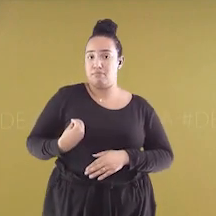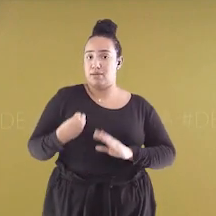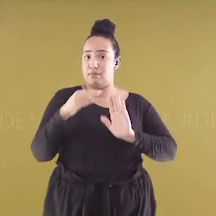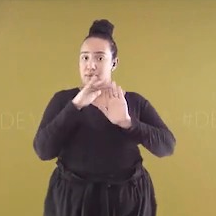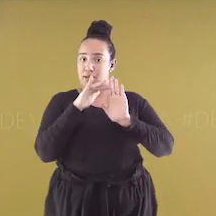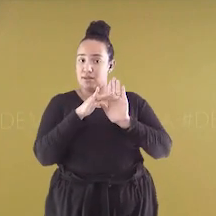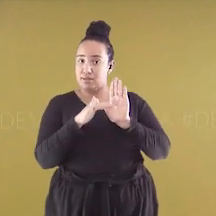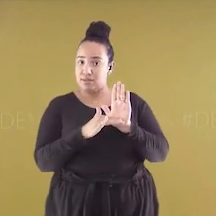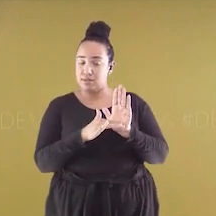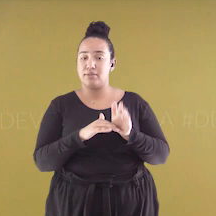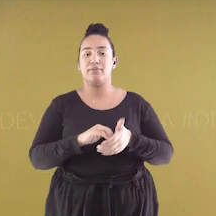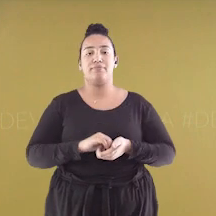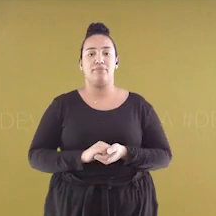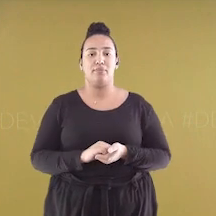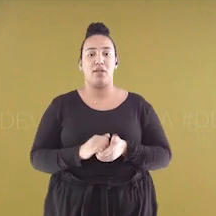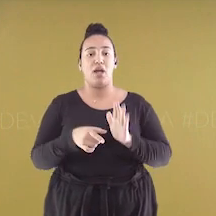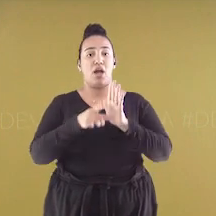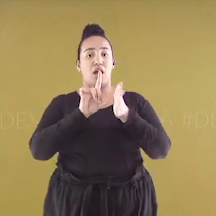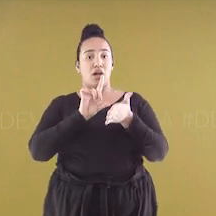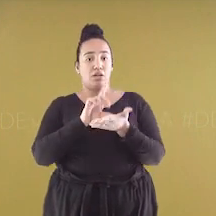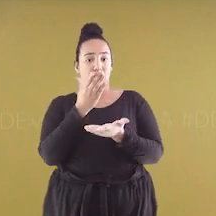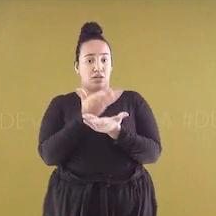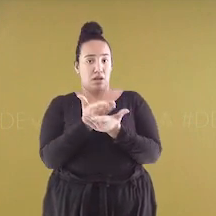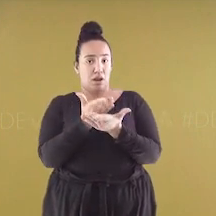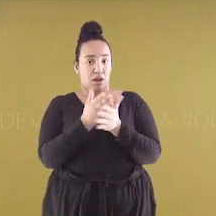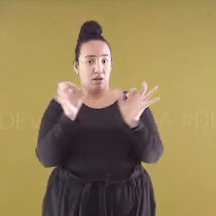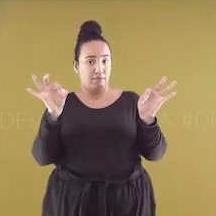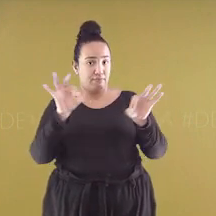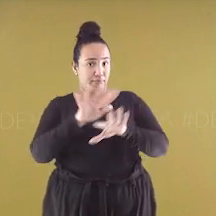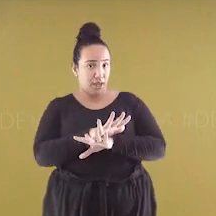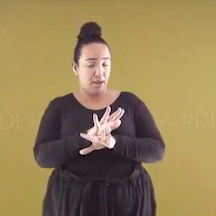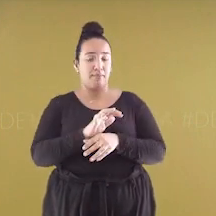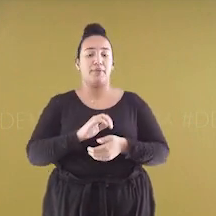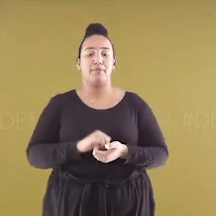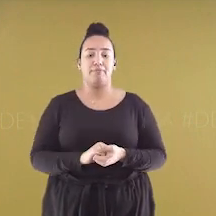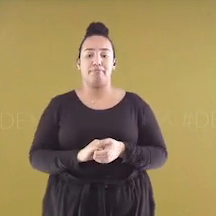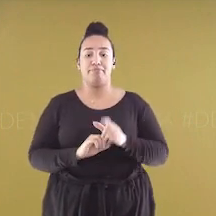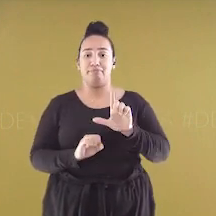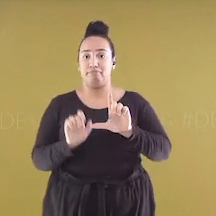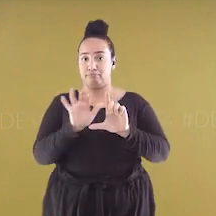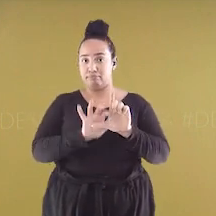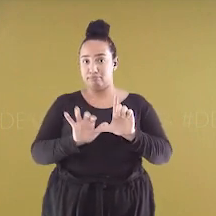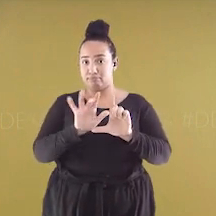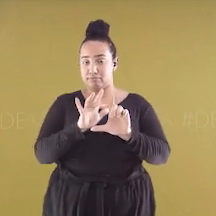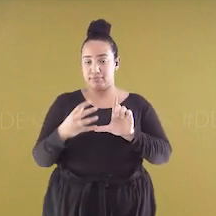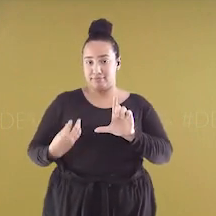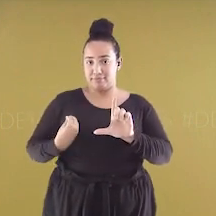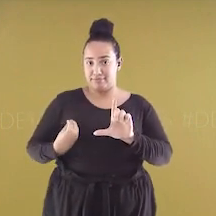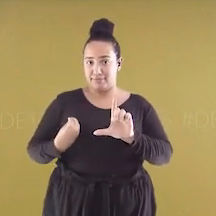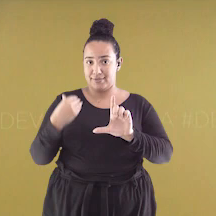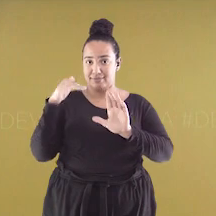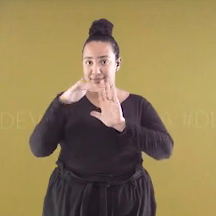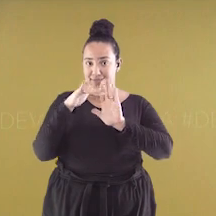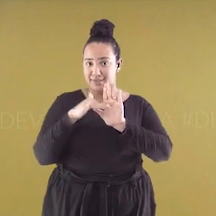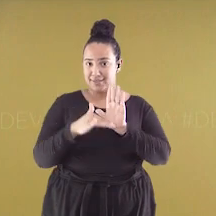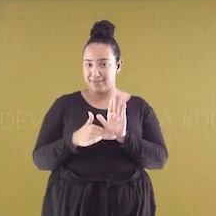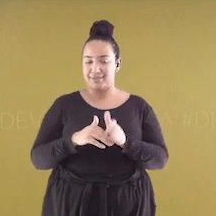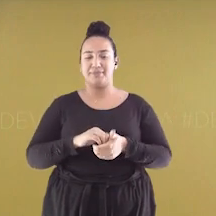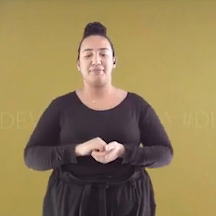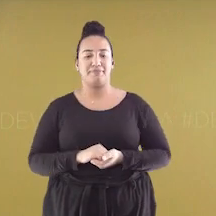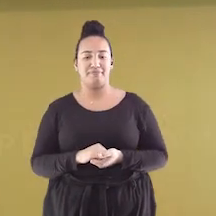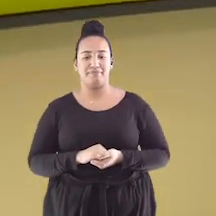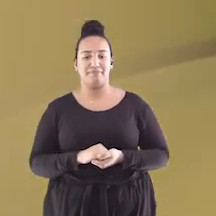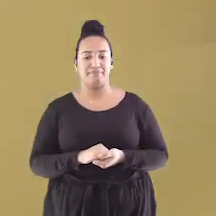de preencher a lista de presença antes que a aula acabe. É só acessar o formulário através do QR Code que está na